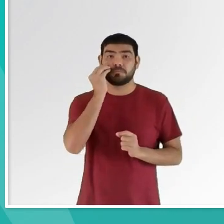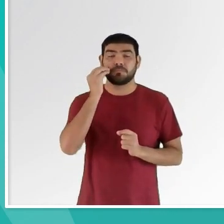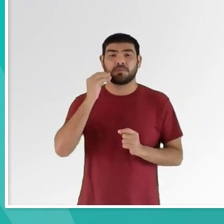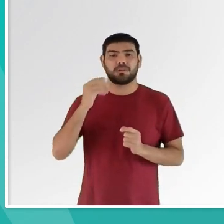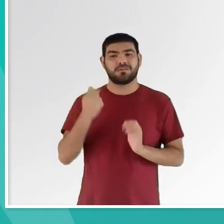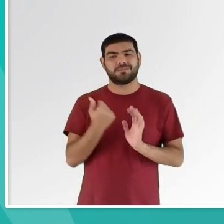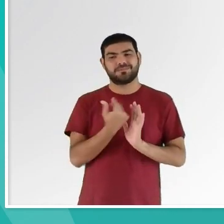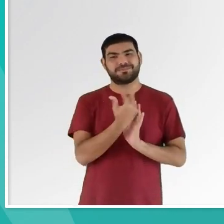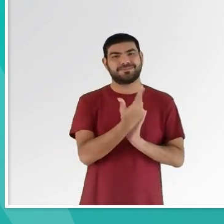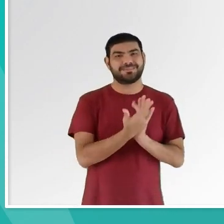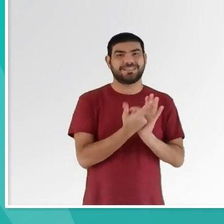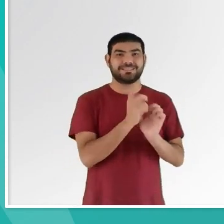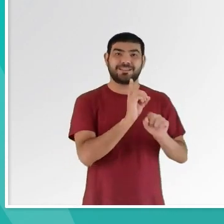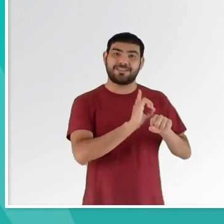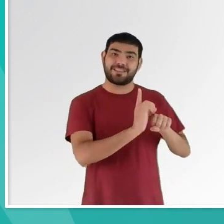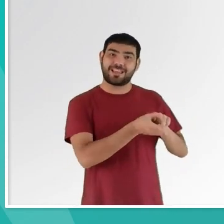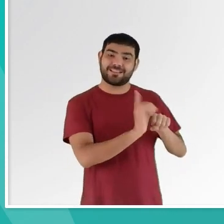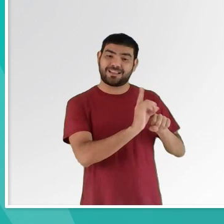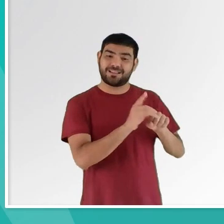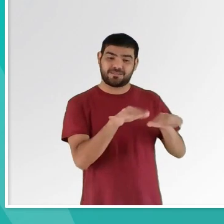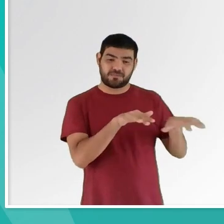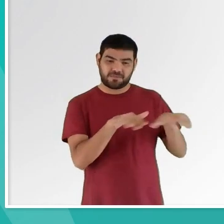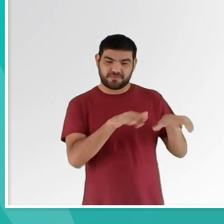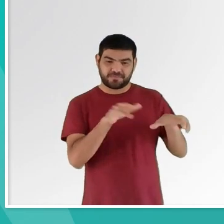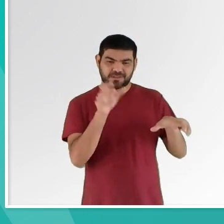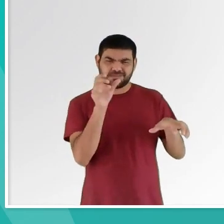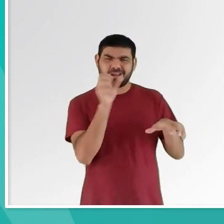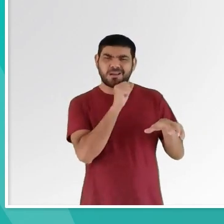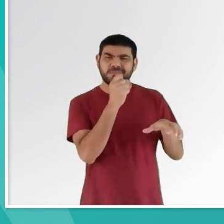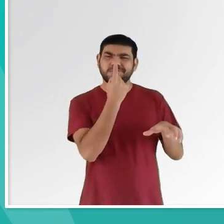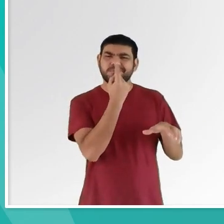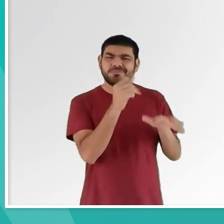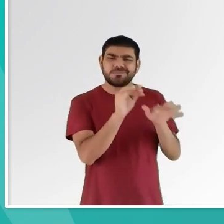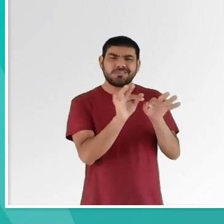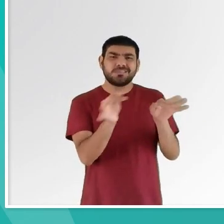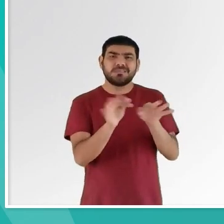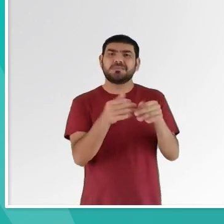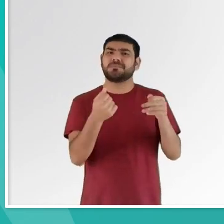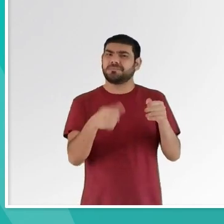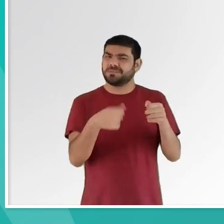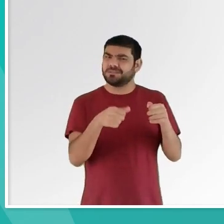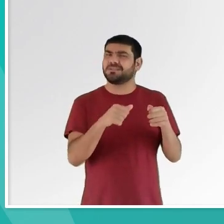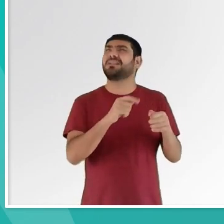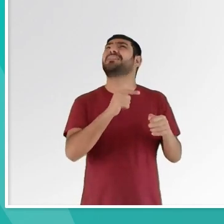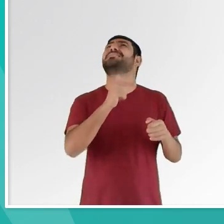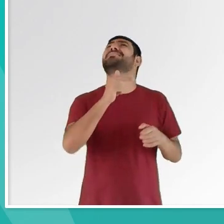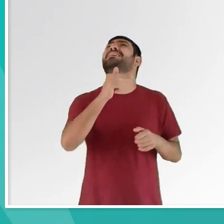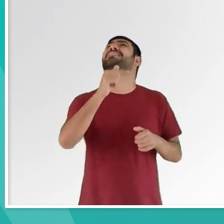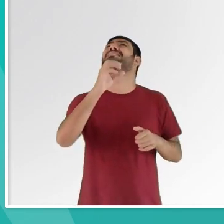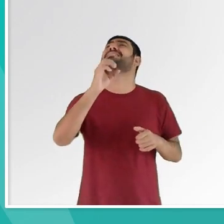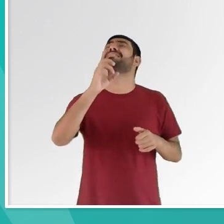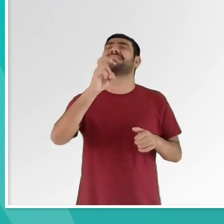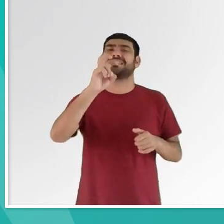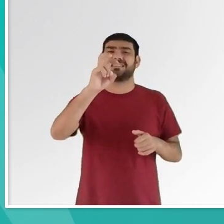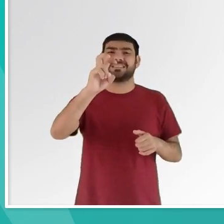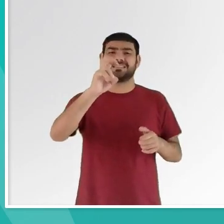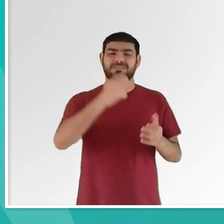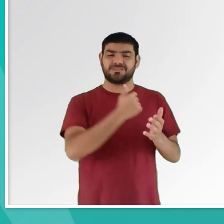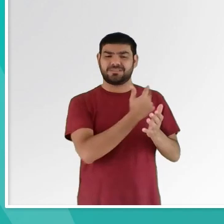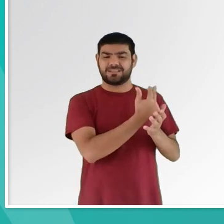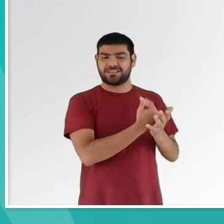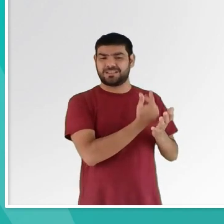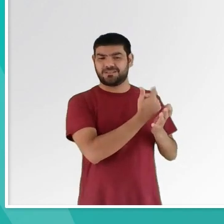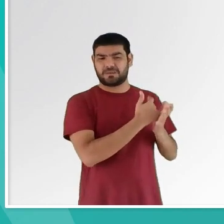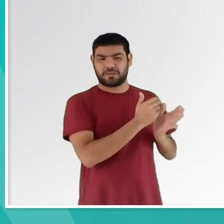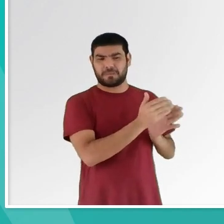fazer um movimento, simples movimento, precisa de mais de 75 desenhos. Para fazer isso